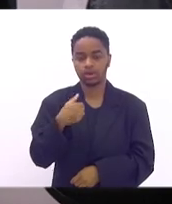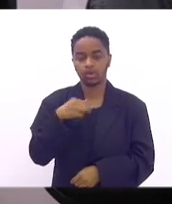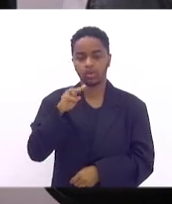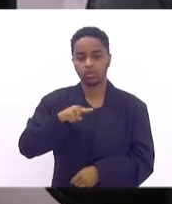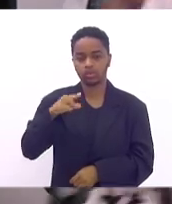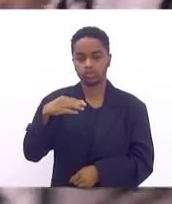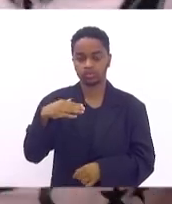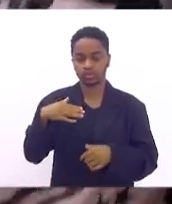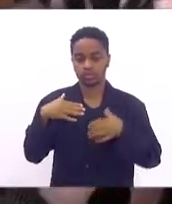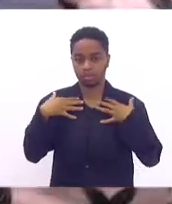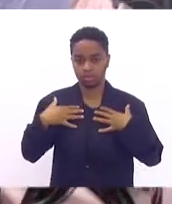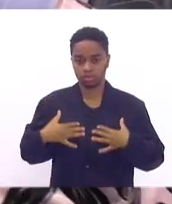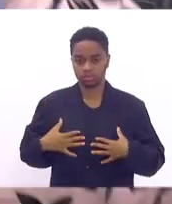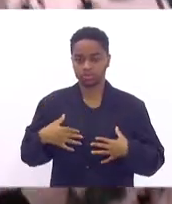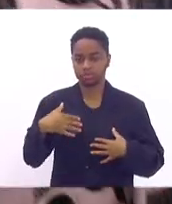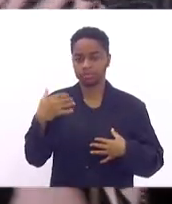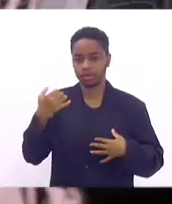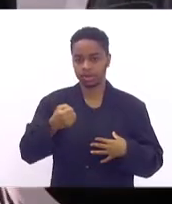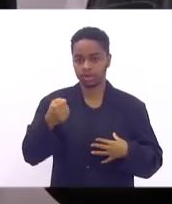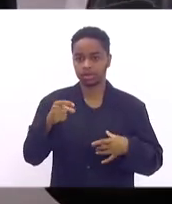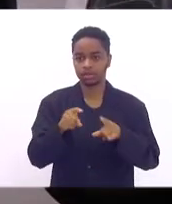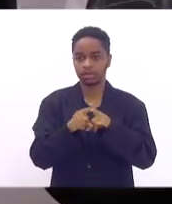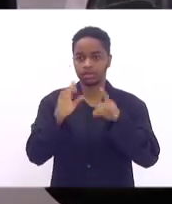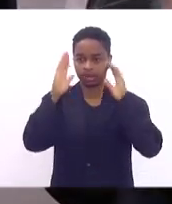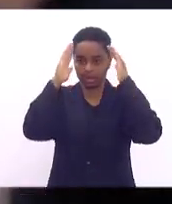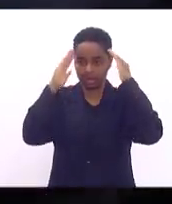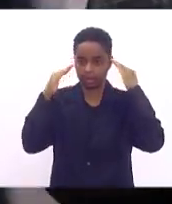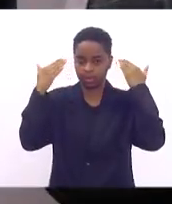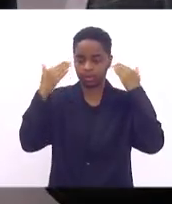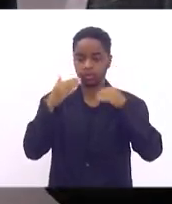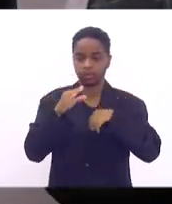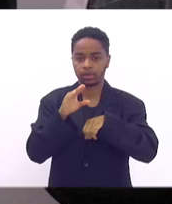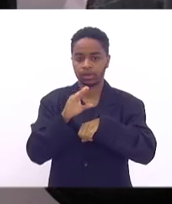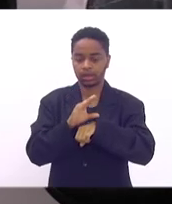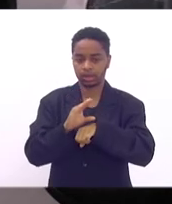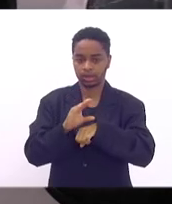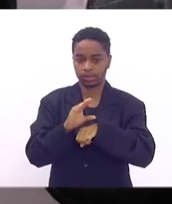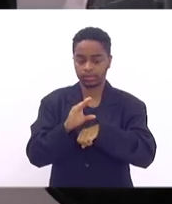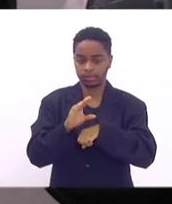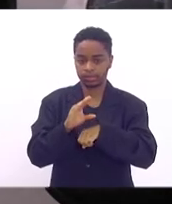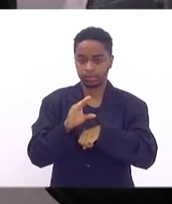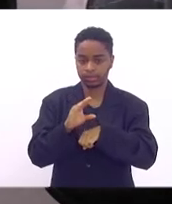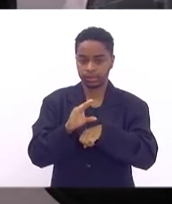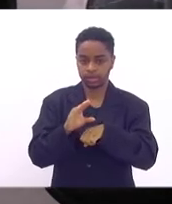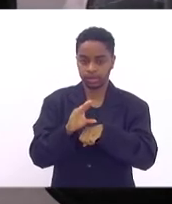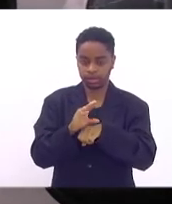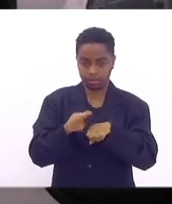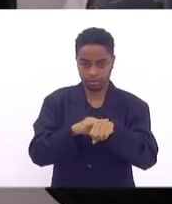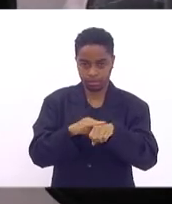blusa branca, cabelo castanho até o ombro.